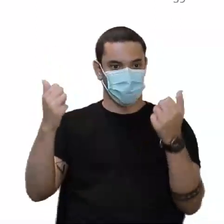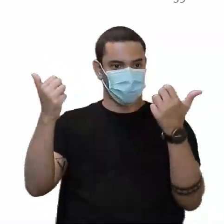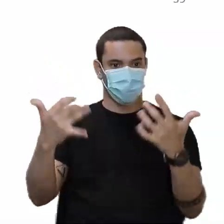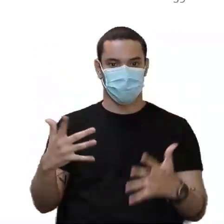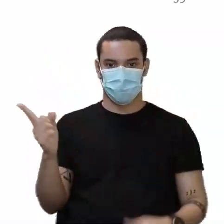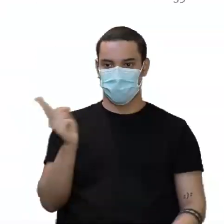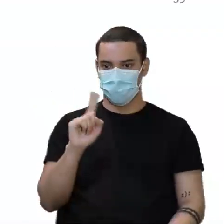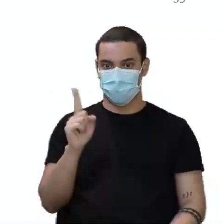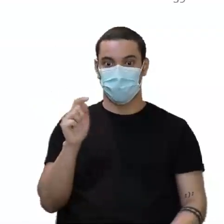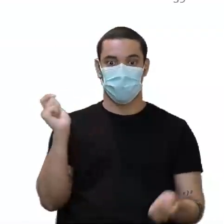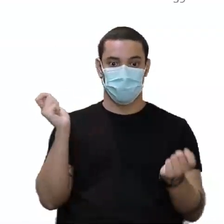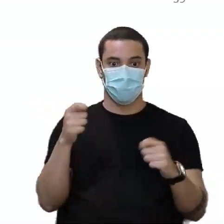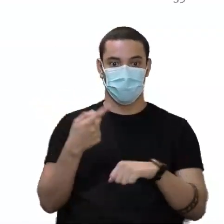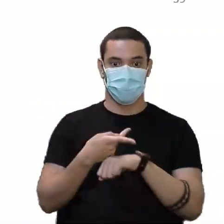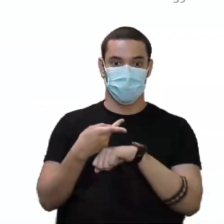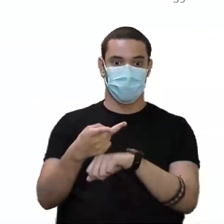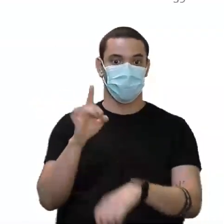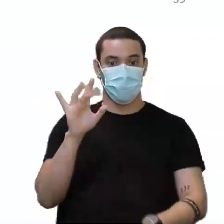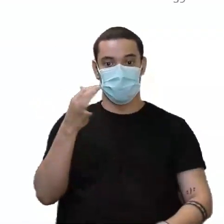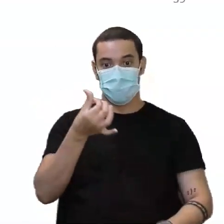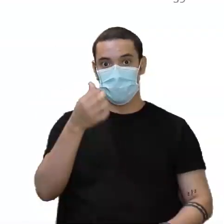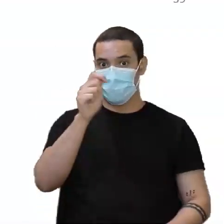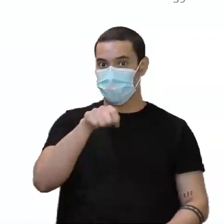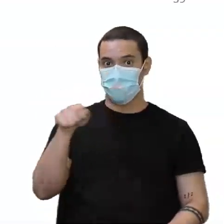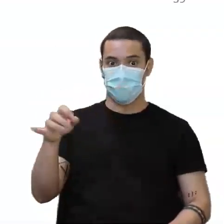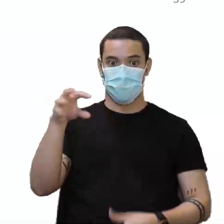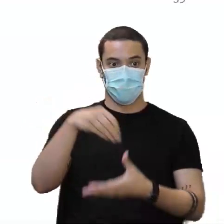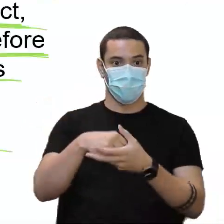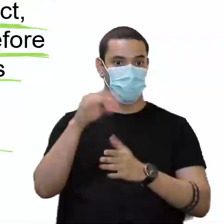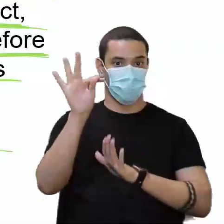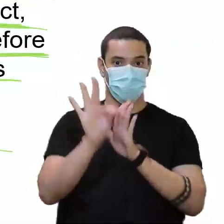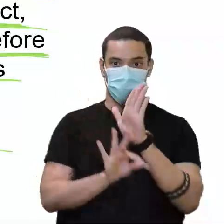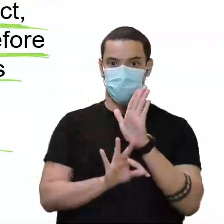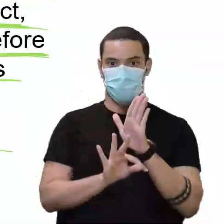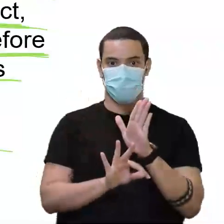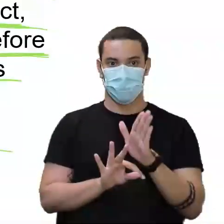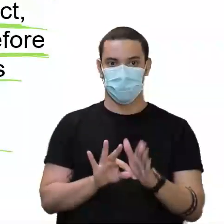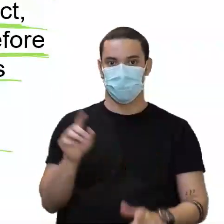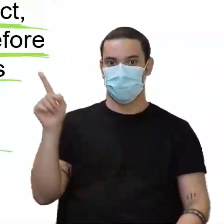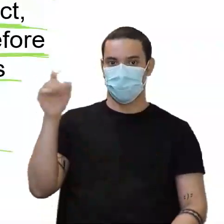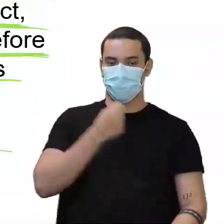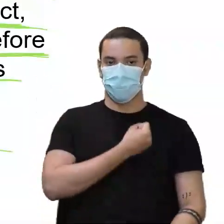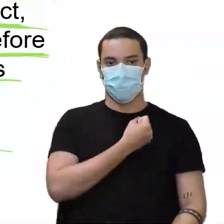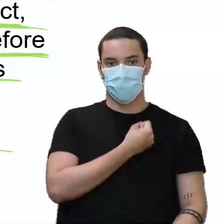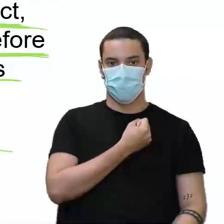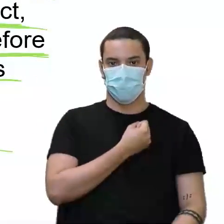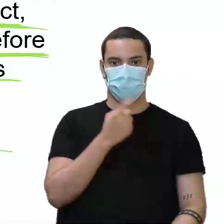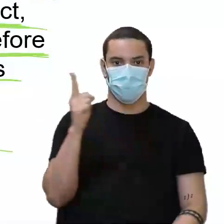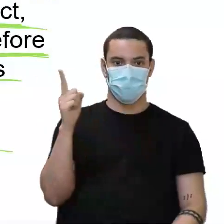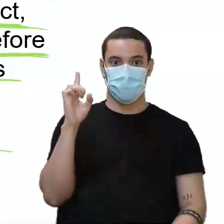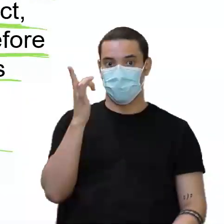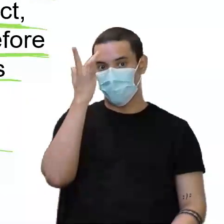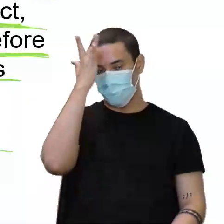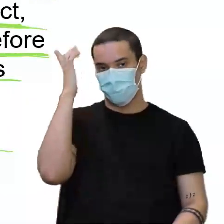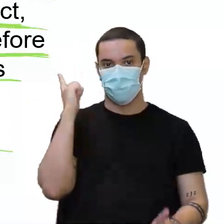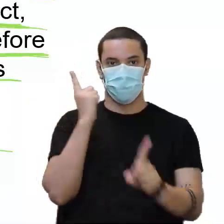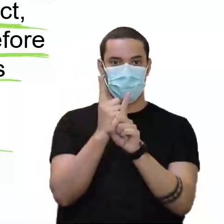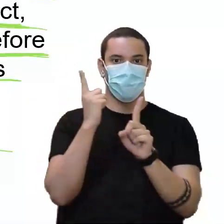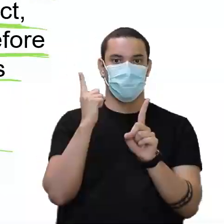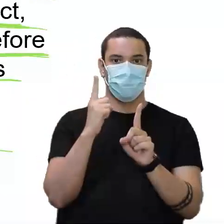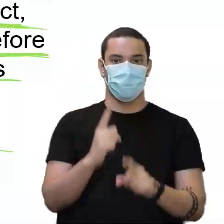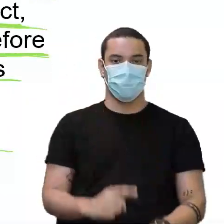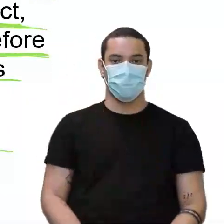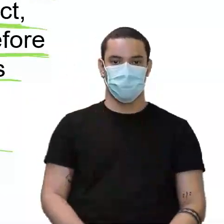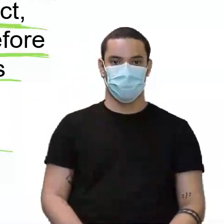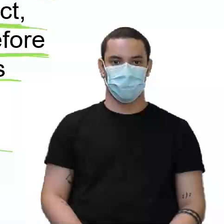vocês poderiam ter procurado a palavra 6 meses lá no texto. 6 meses, que é o número, né? Então era fácil achar a palavra 6,